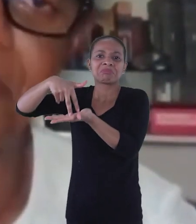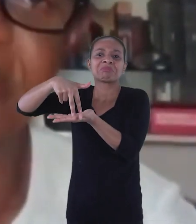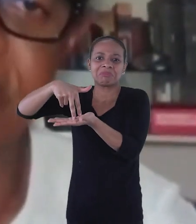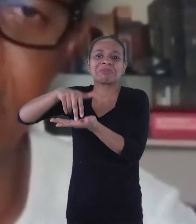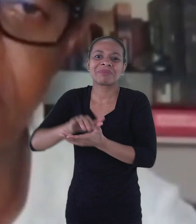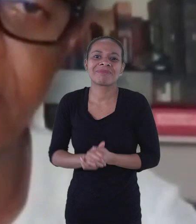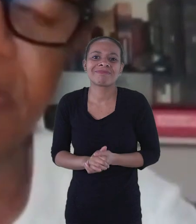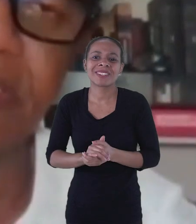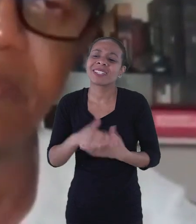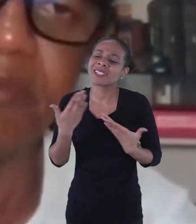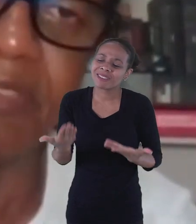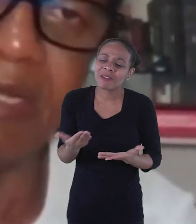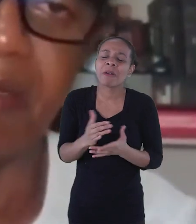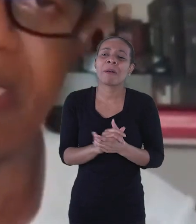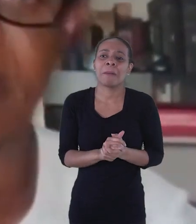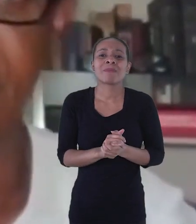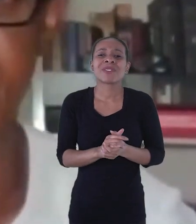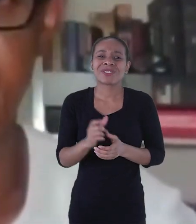muito essa pressão